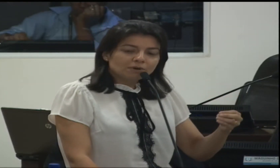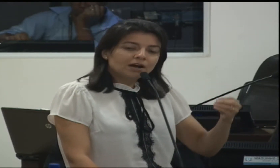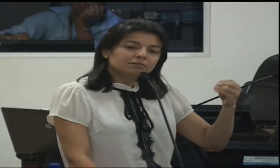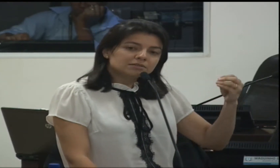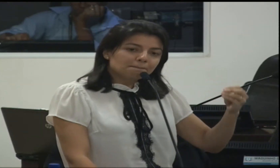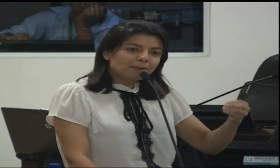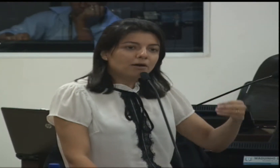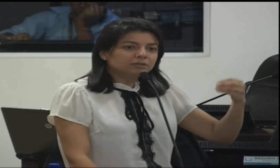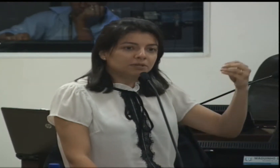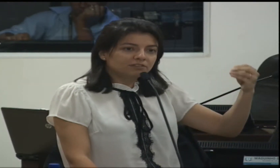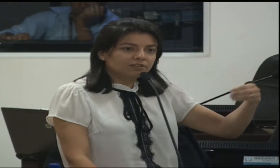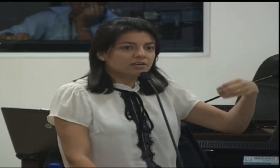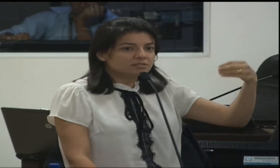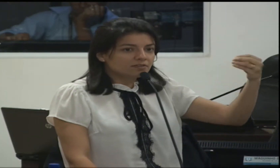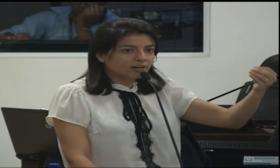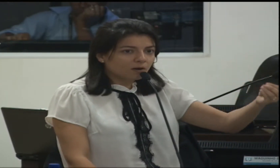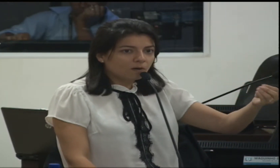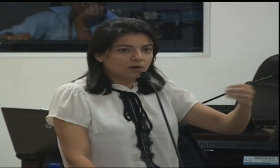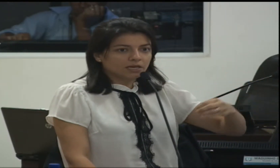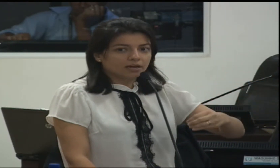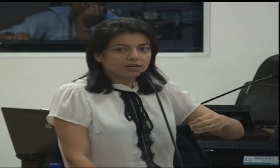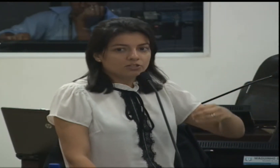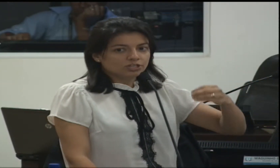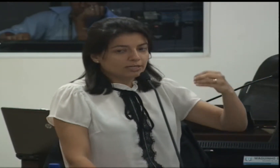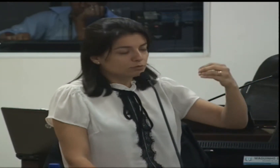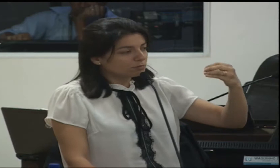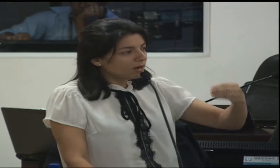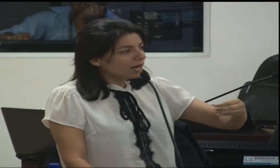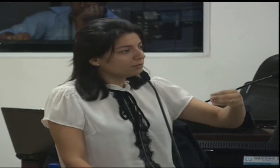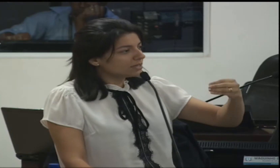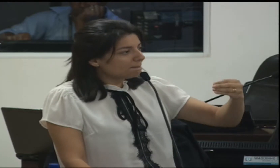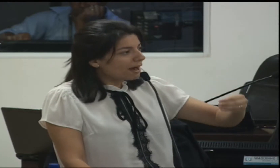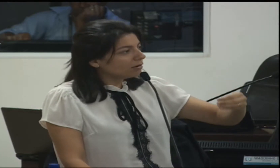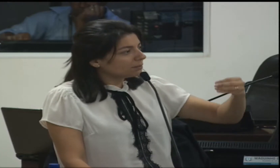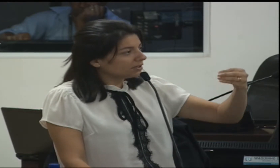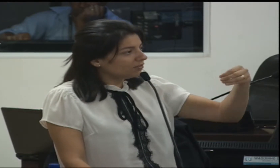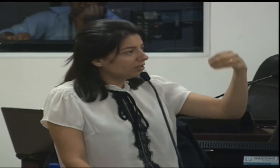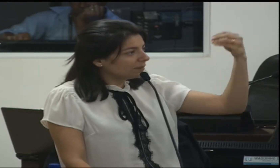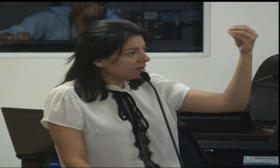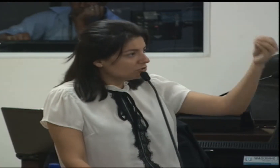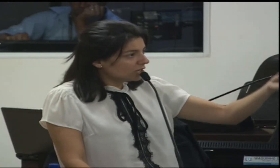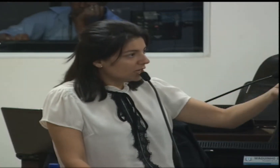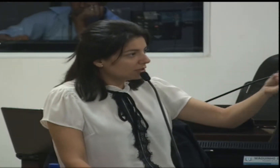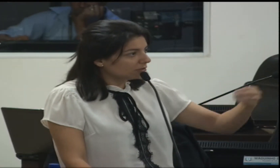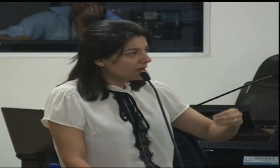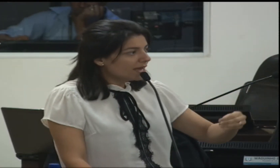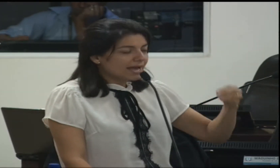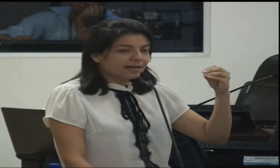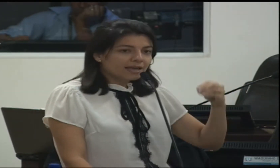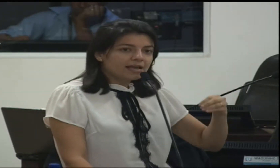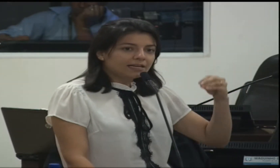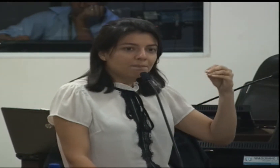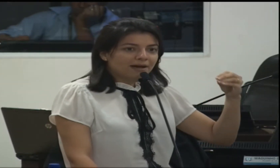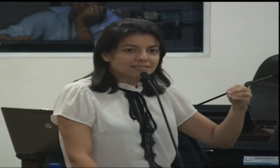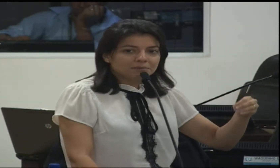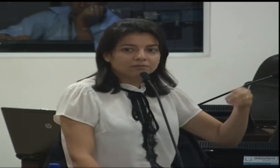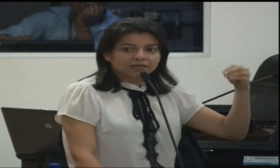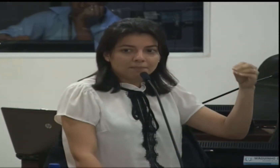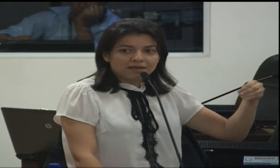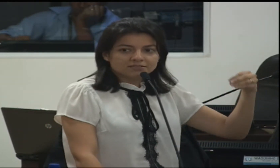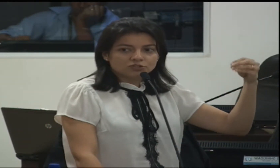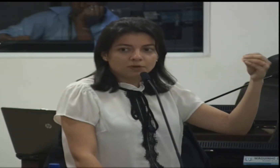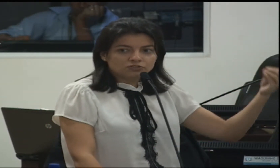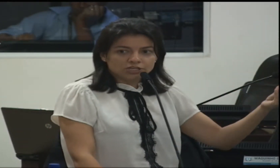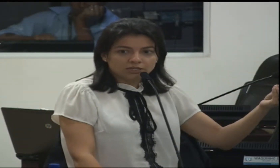direitos humanos é pauta para defender sem vergonha. Direitos humanos é pauta para defender bandido. É aquele que passa a mão